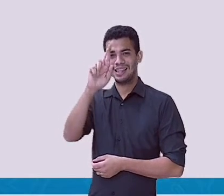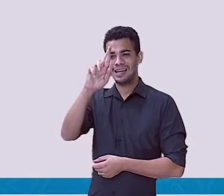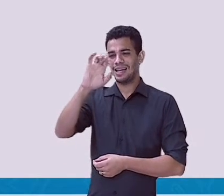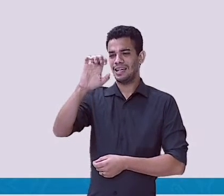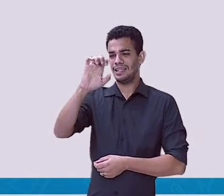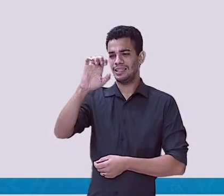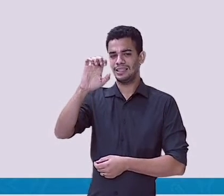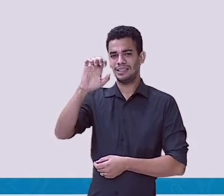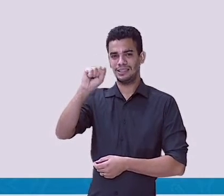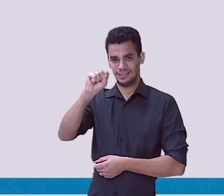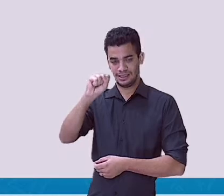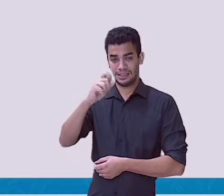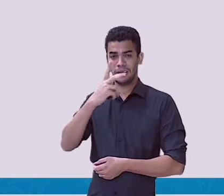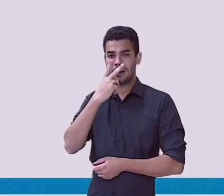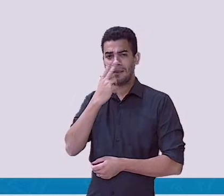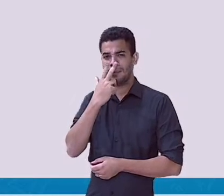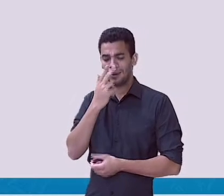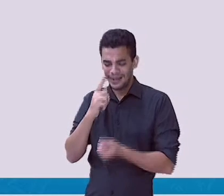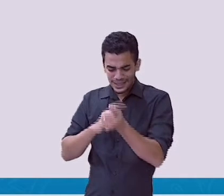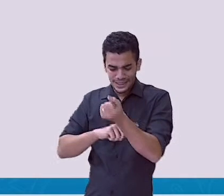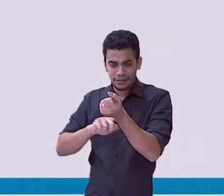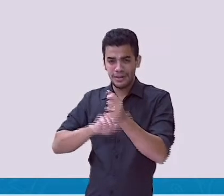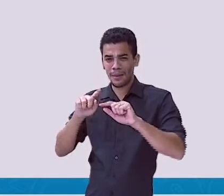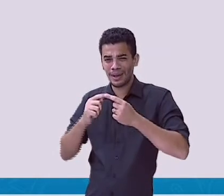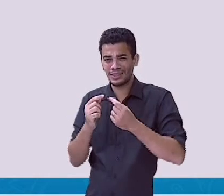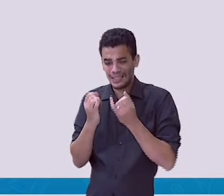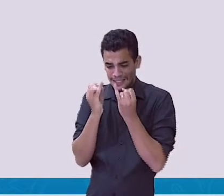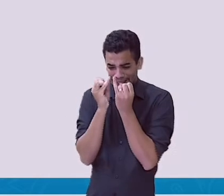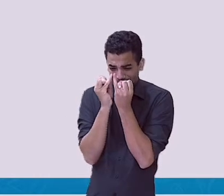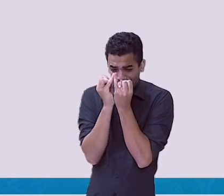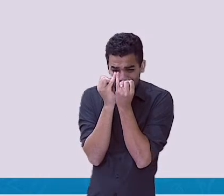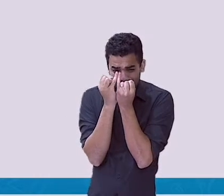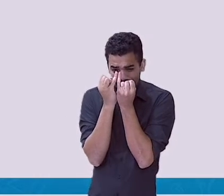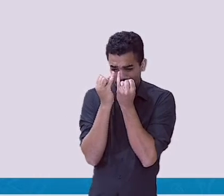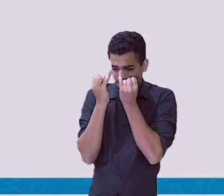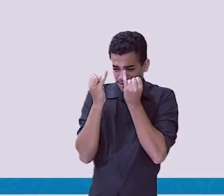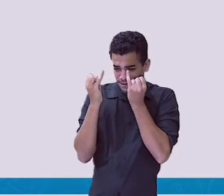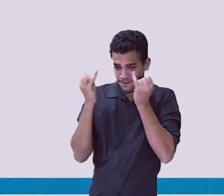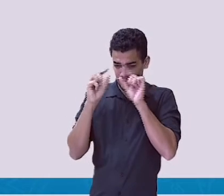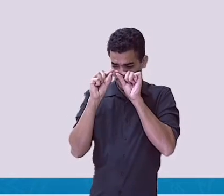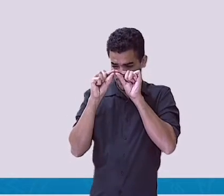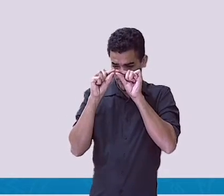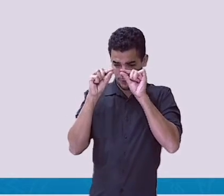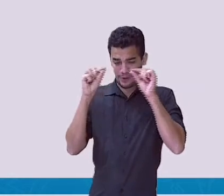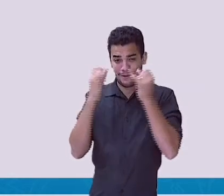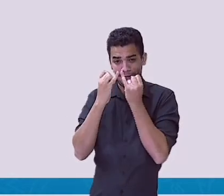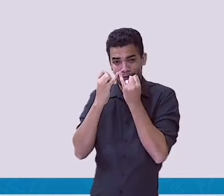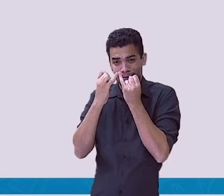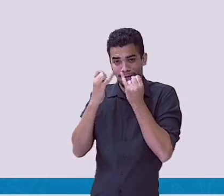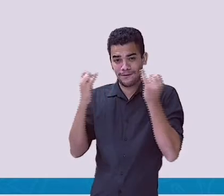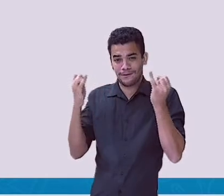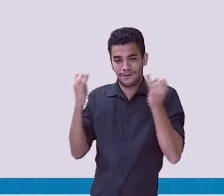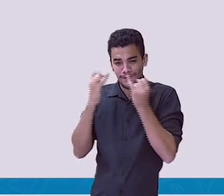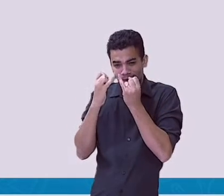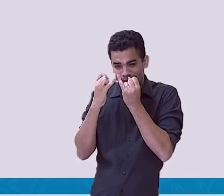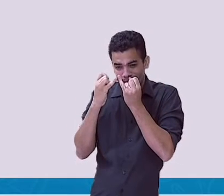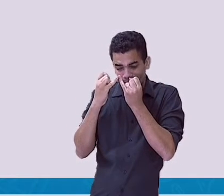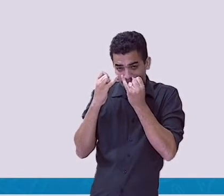passam enfileiradas. Elas não passam num aglutinado, como passaria na veia e na artéria, porque